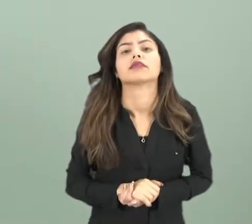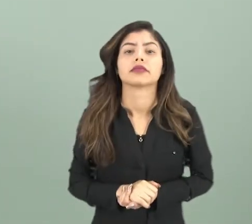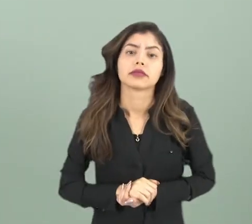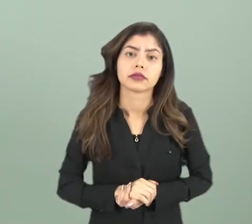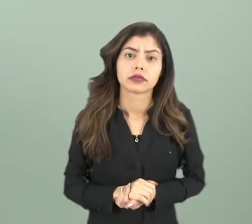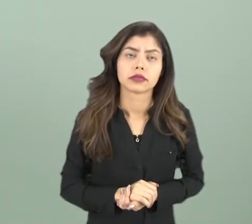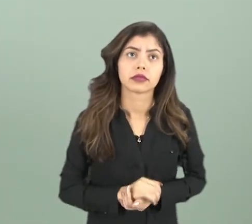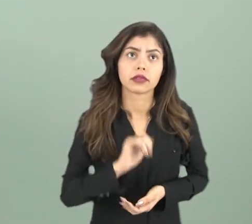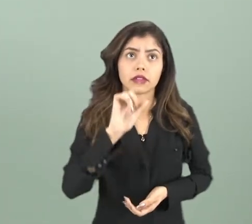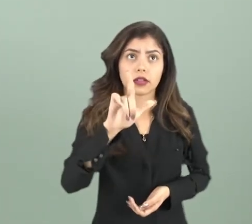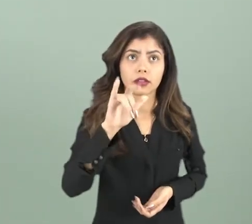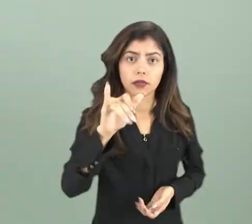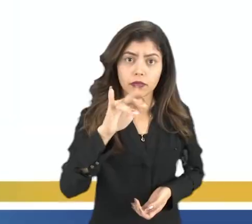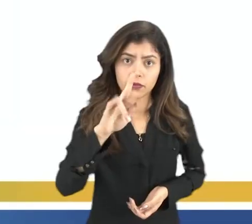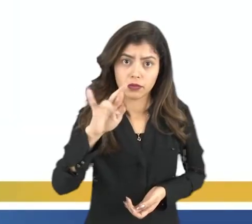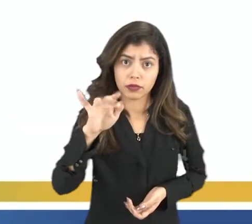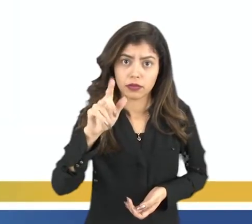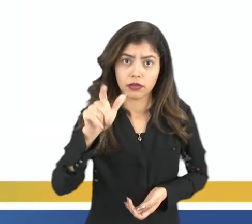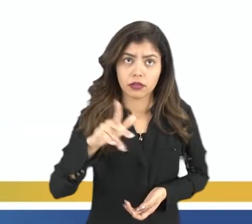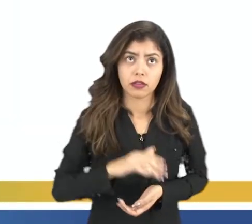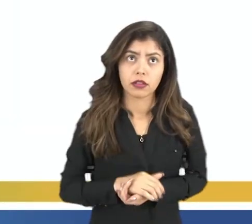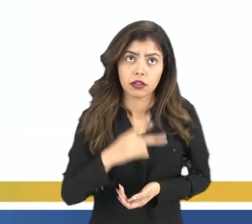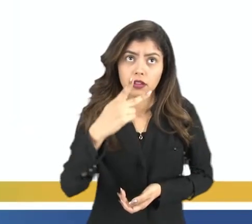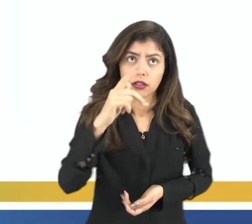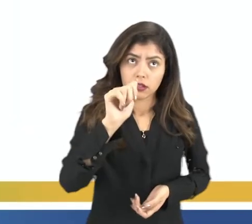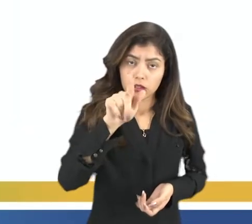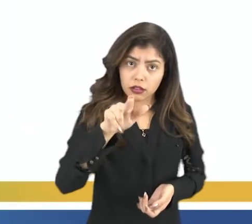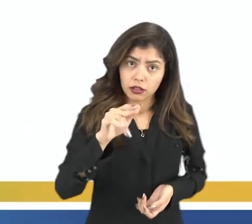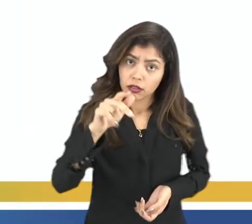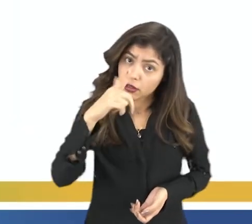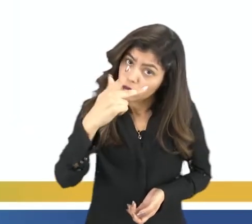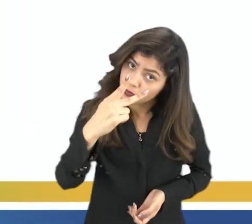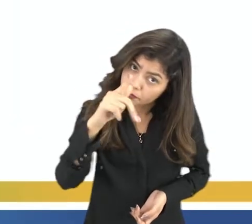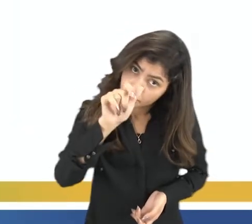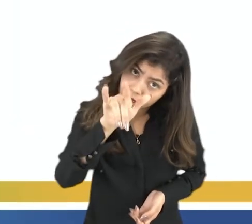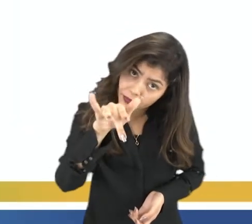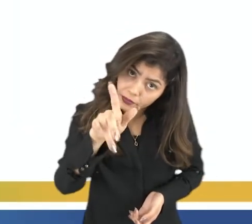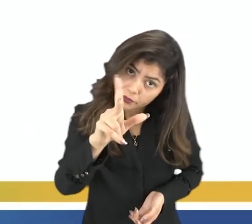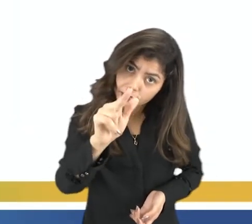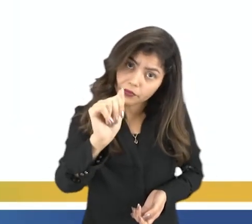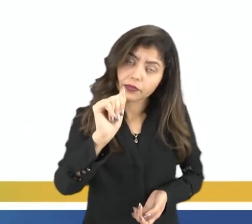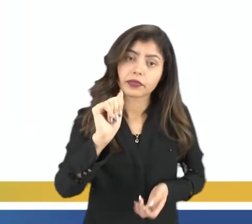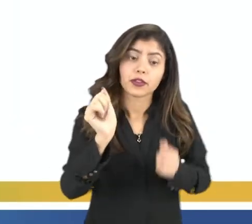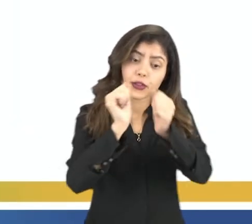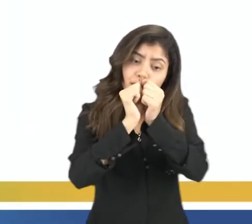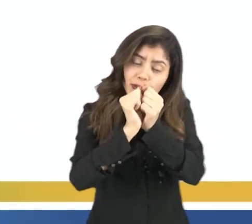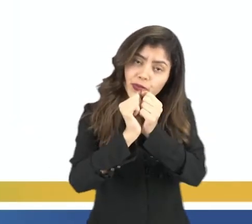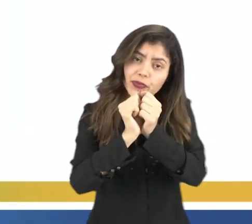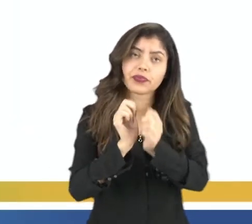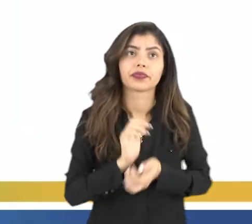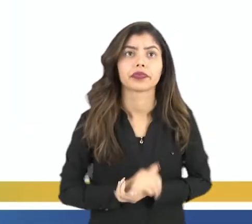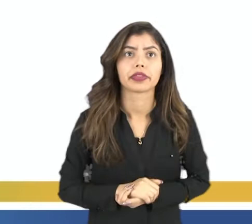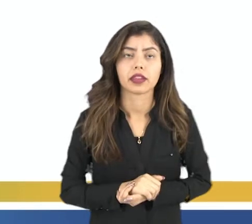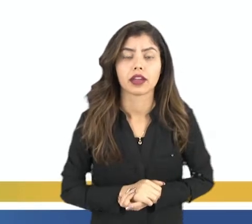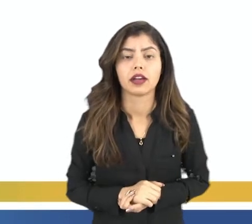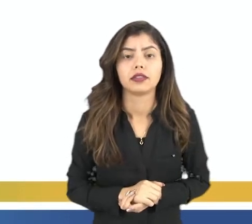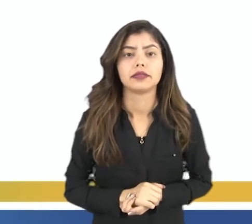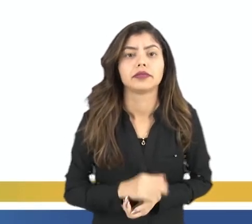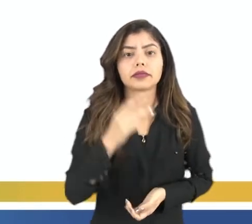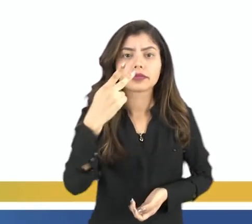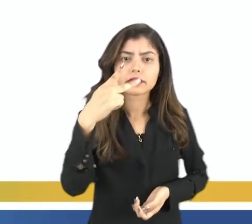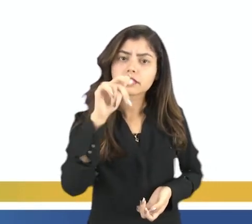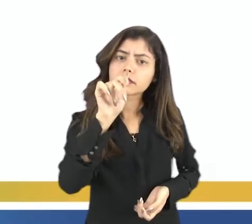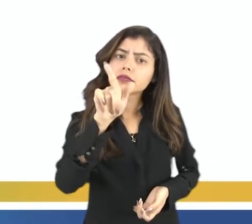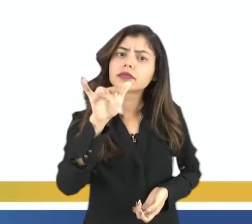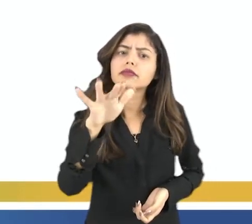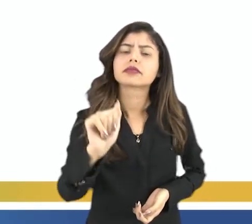tá? Little. Então, Little Paula é Paulinha, tá bom? Little Paula dressed. A